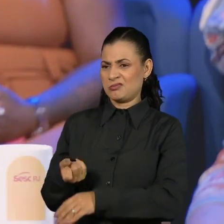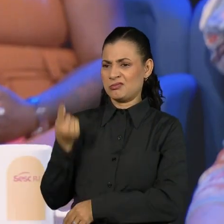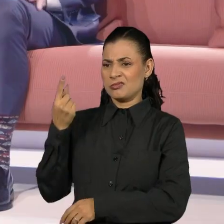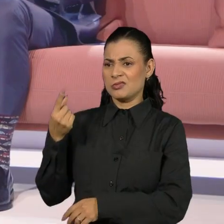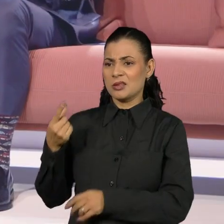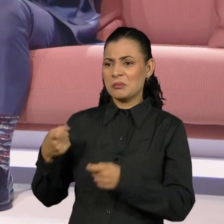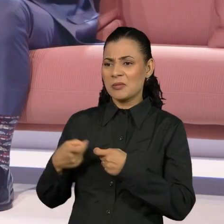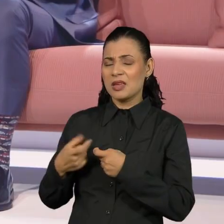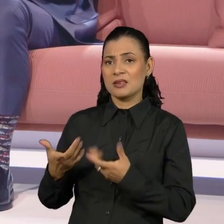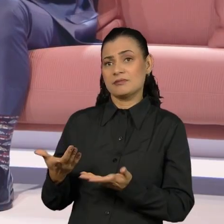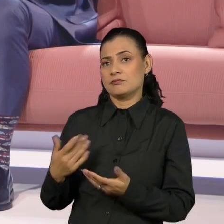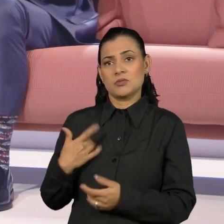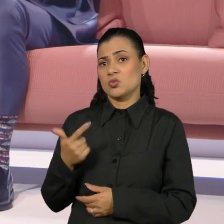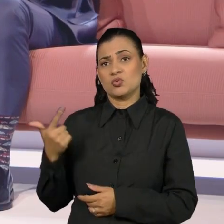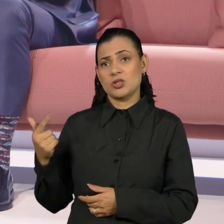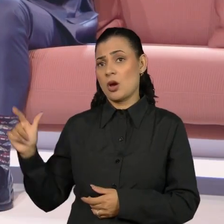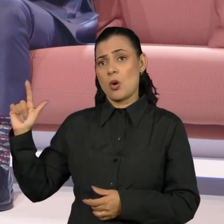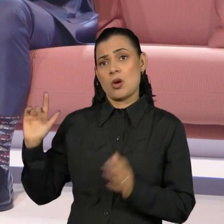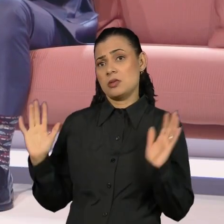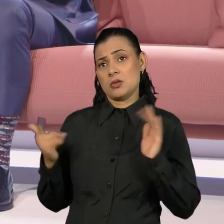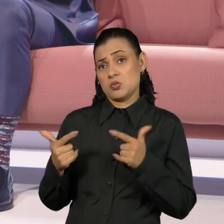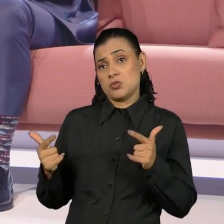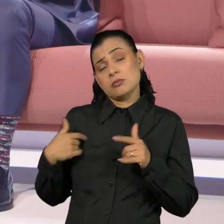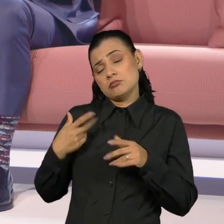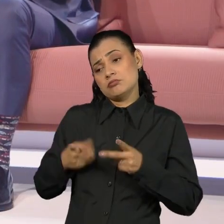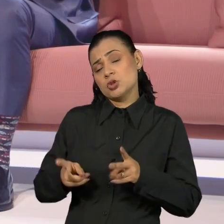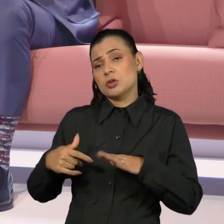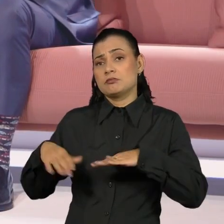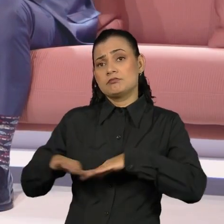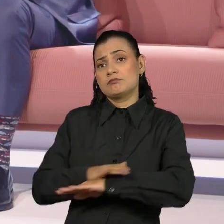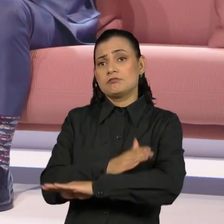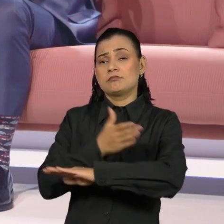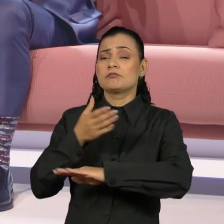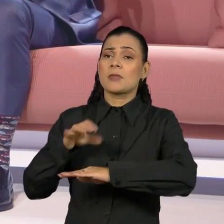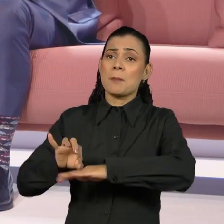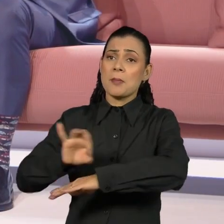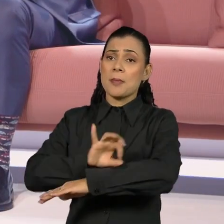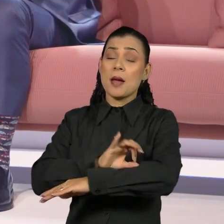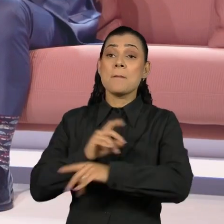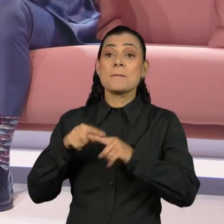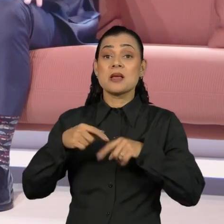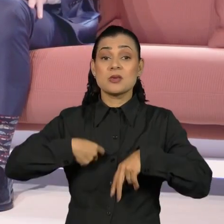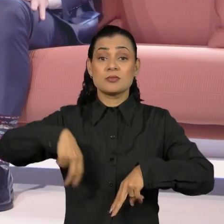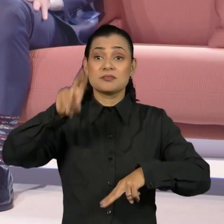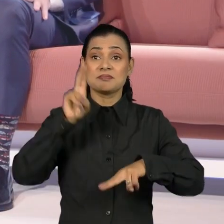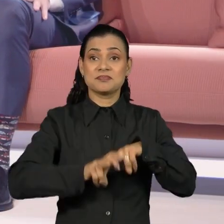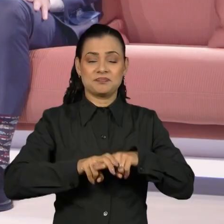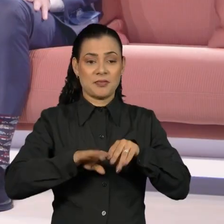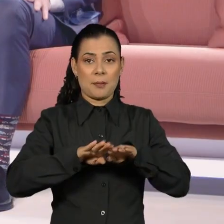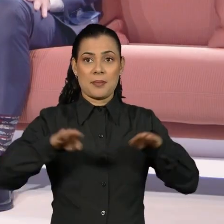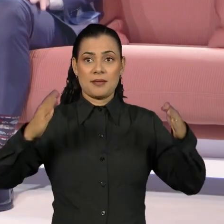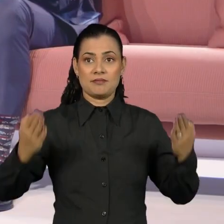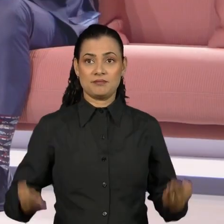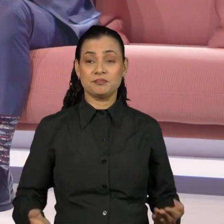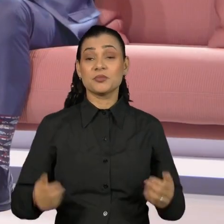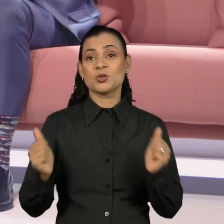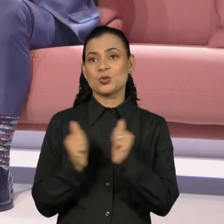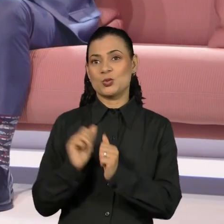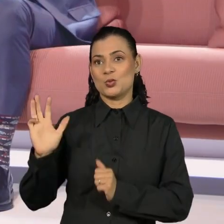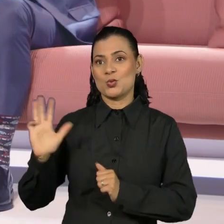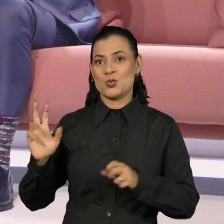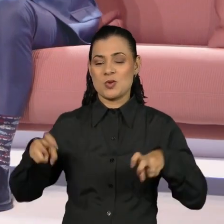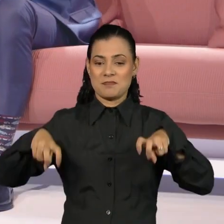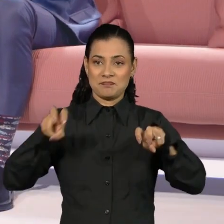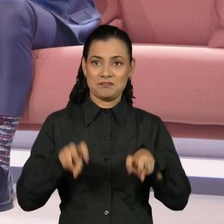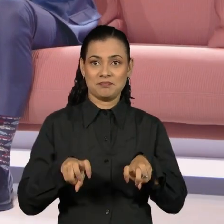né? Mas não tinha outra, eu coloquei. E no tablado que eu estava lá com o presidente Lula, a